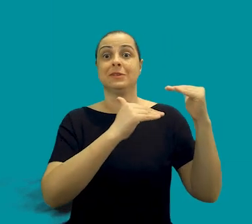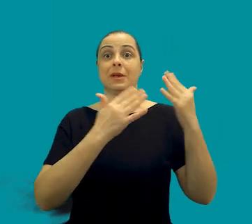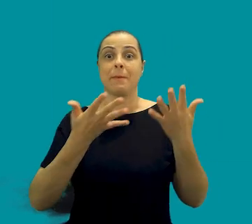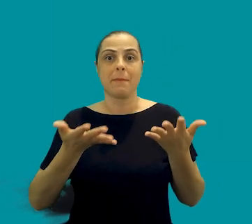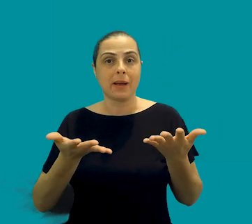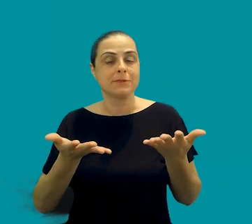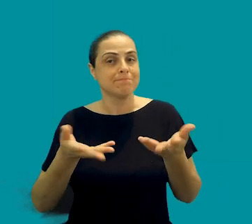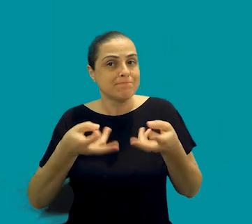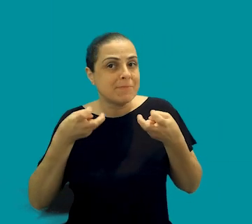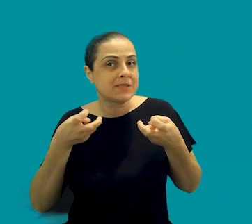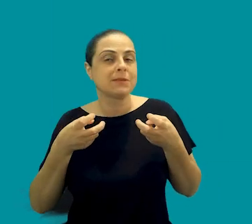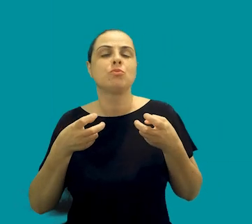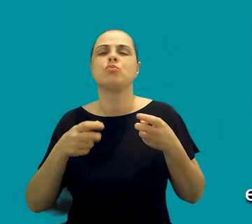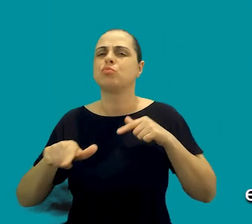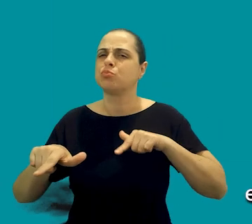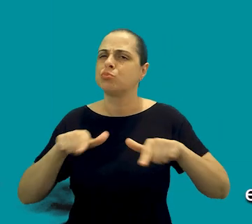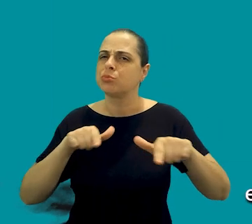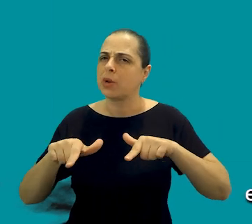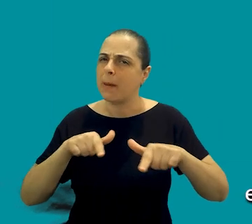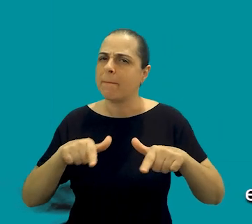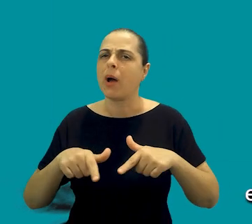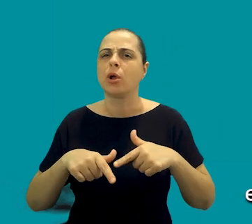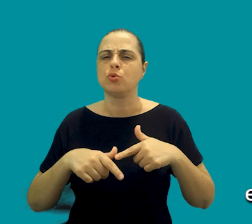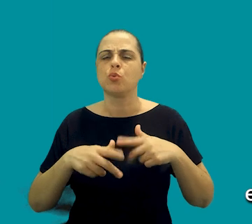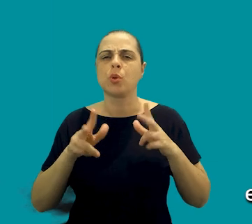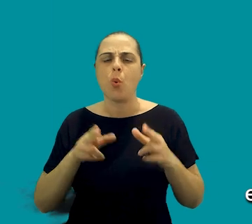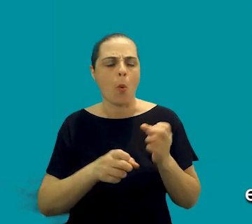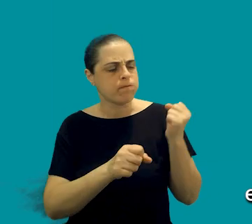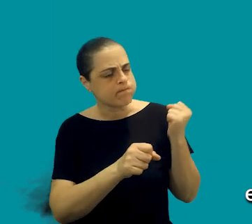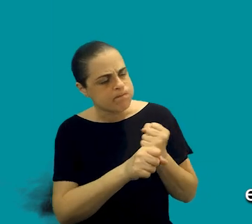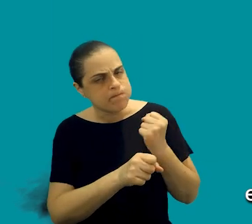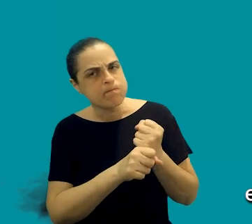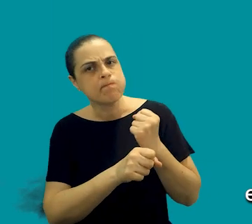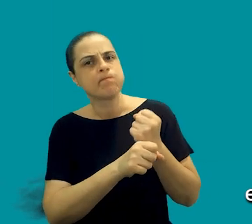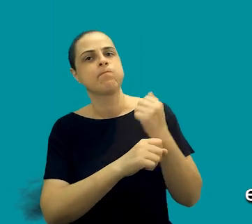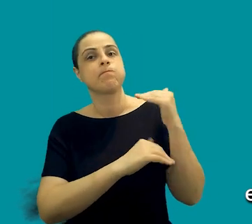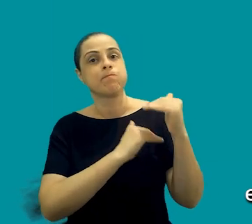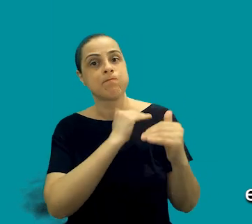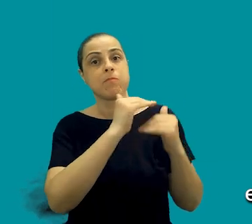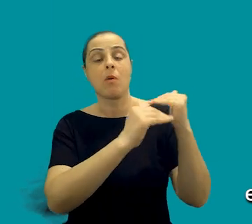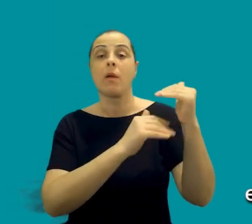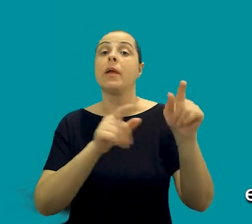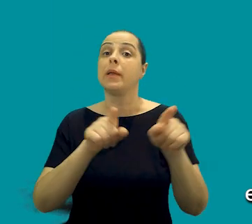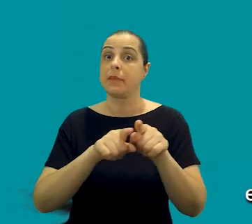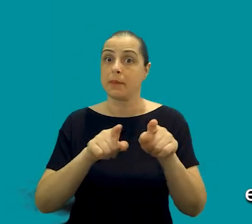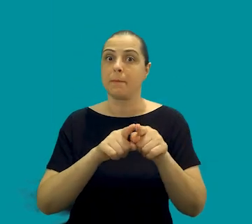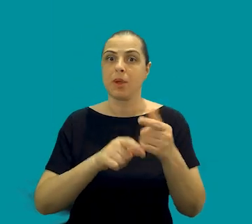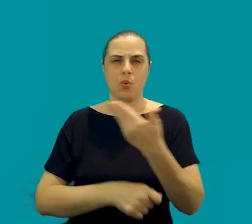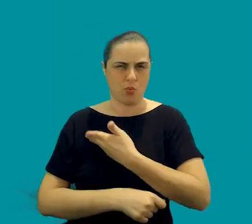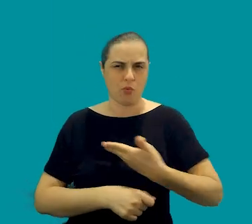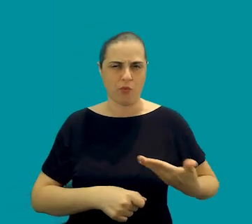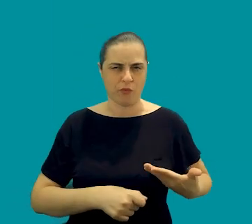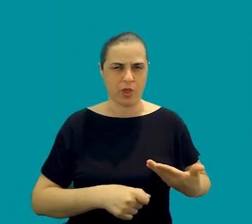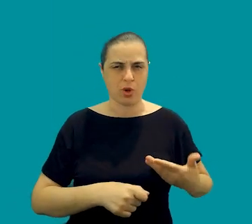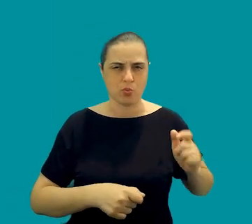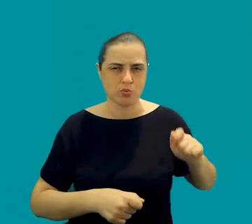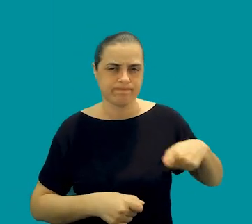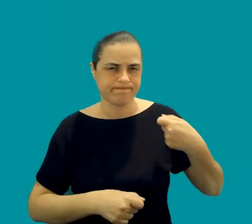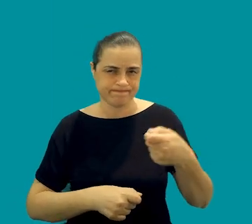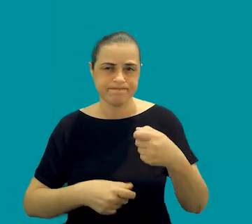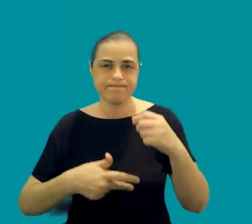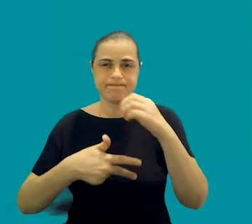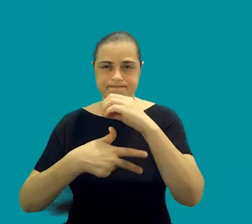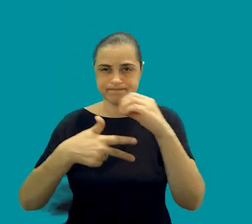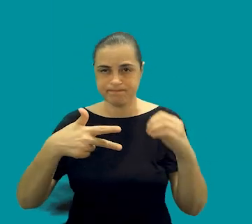Mas, assim, o que eu vejo, assim, é um trabalho a ser construído e que depende também muito do poder público, né? A gente está